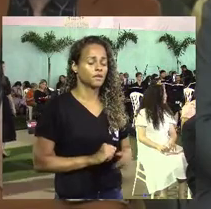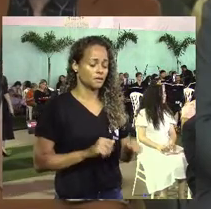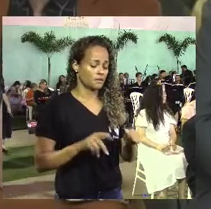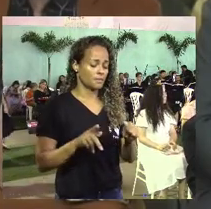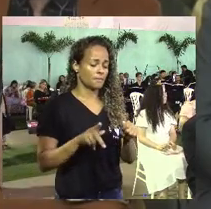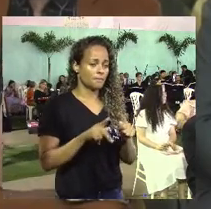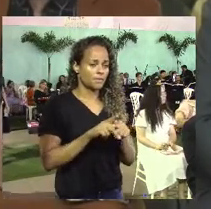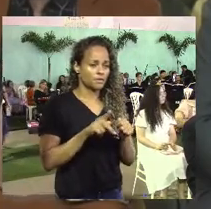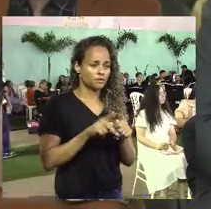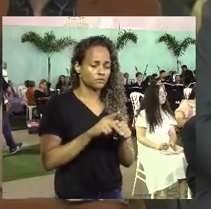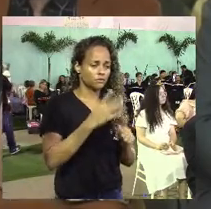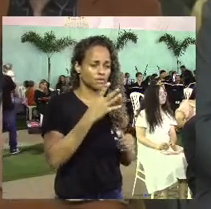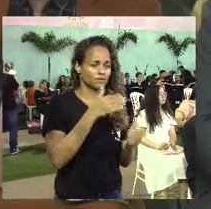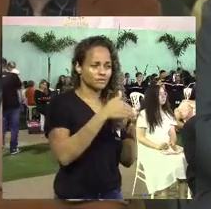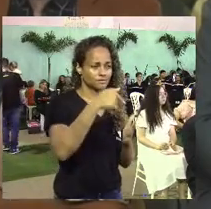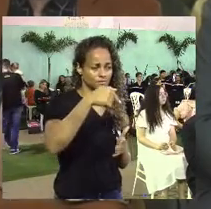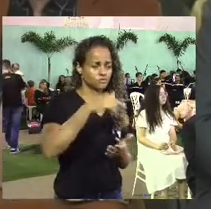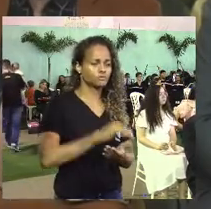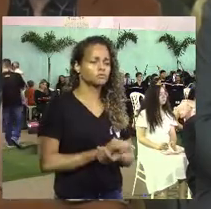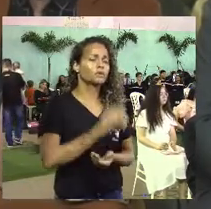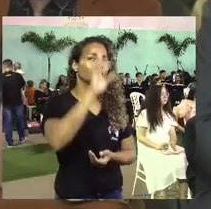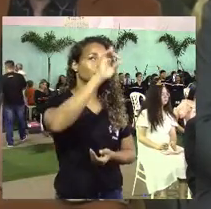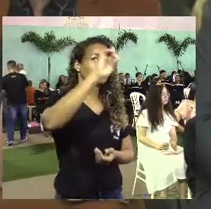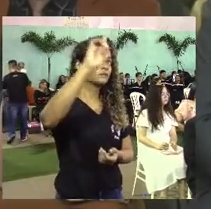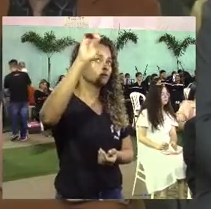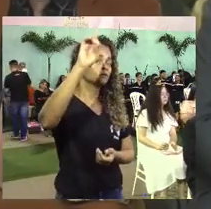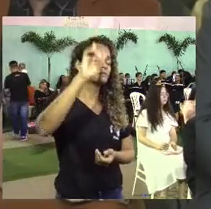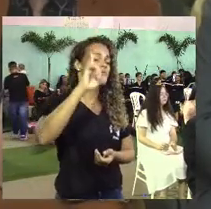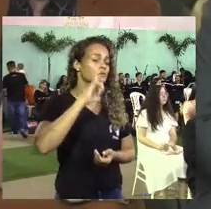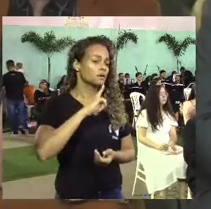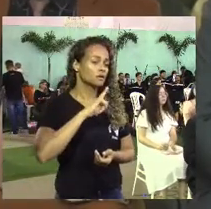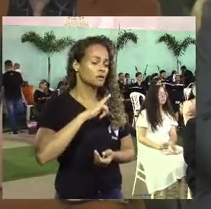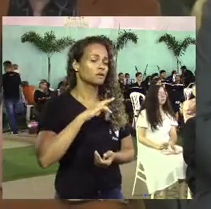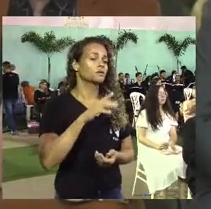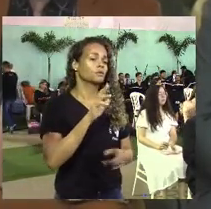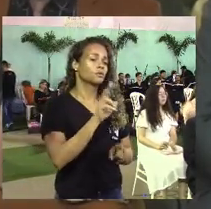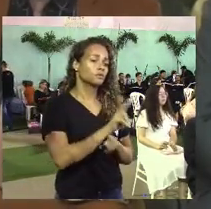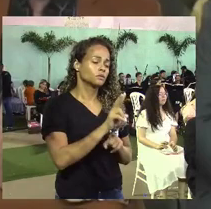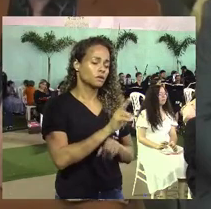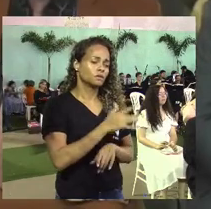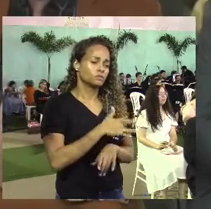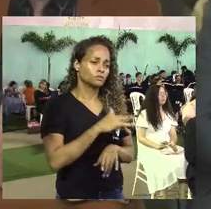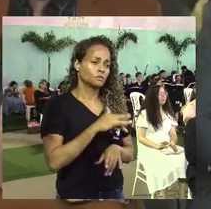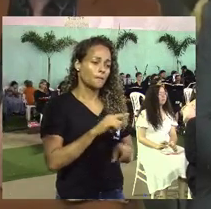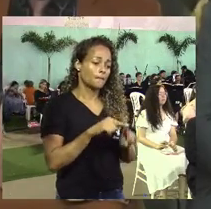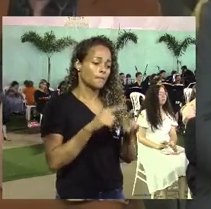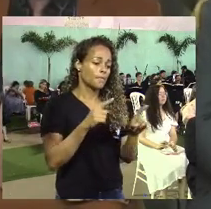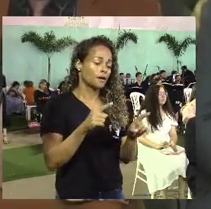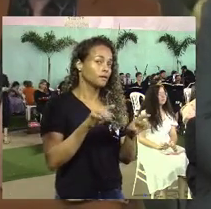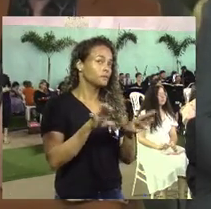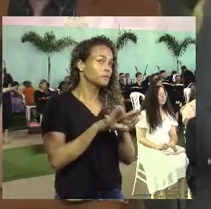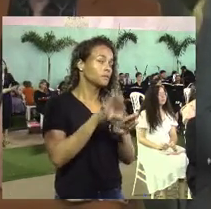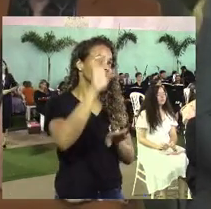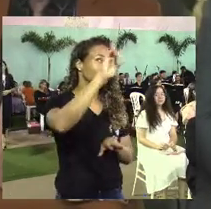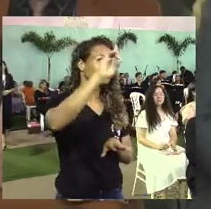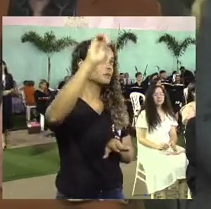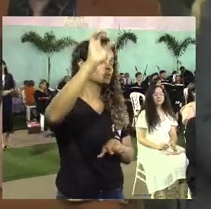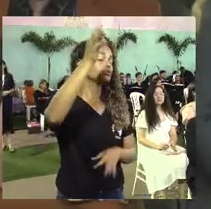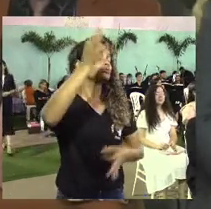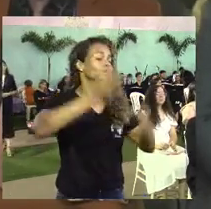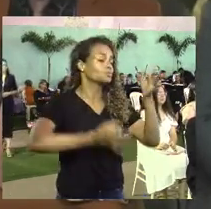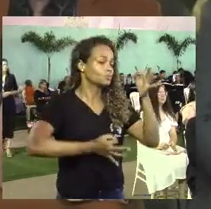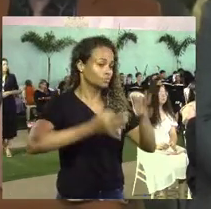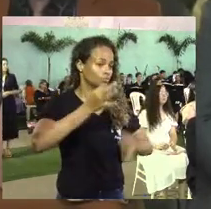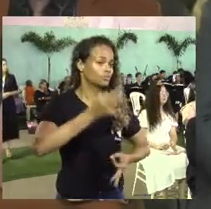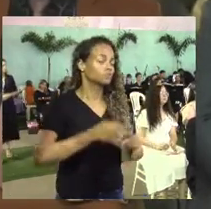Deus tem a sua fase de Misericórdia de longanimidade Mas Deus tem também a sua face de juízo